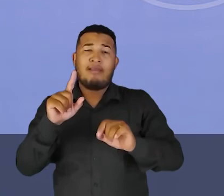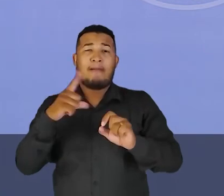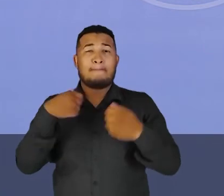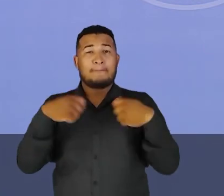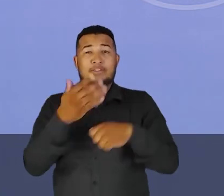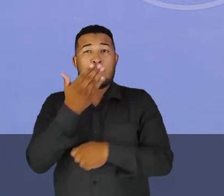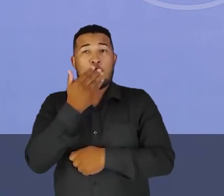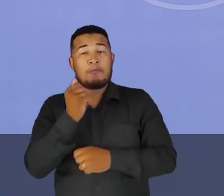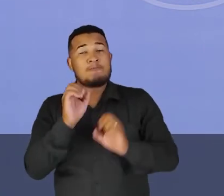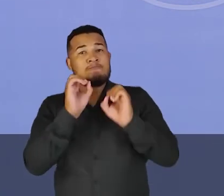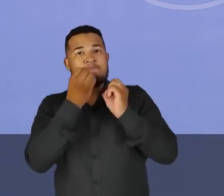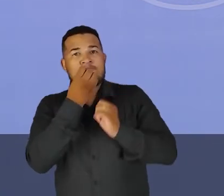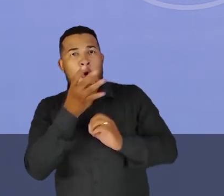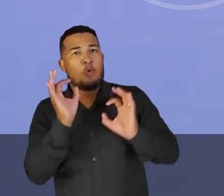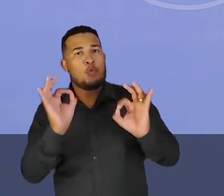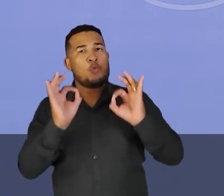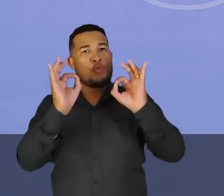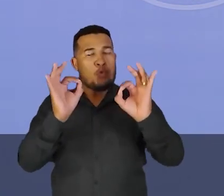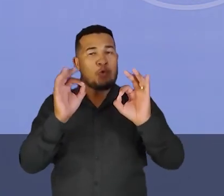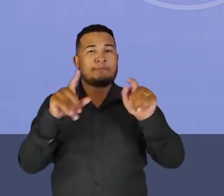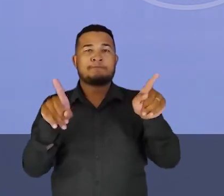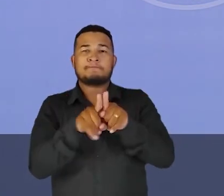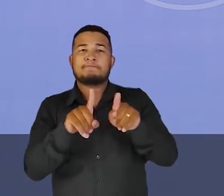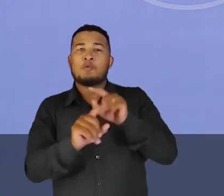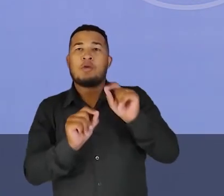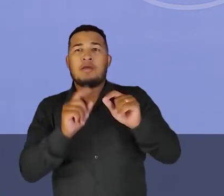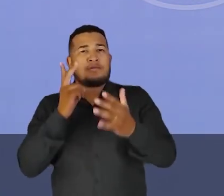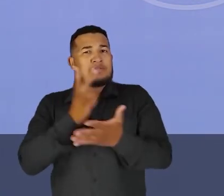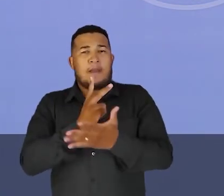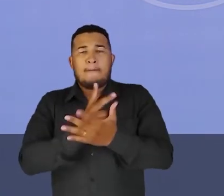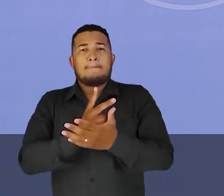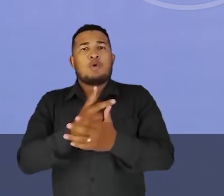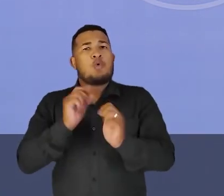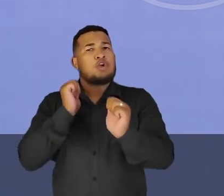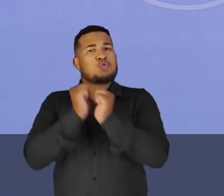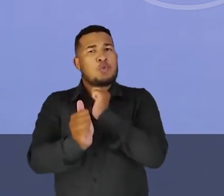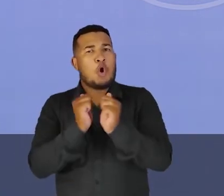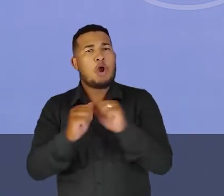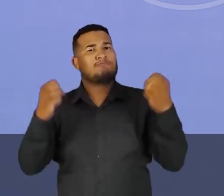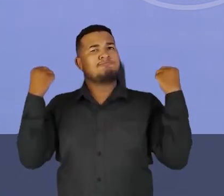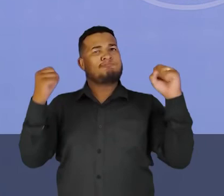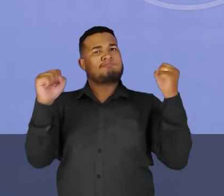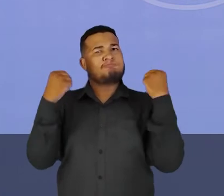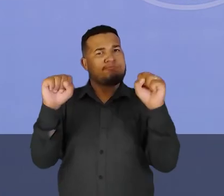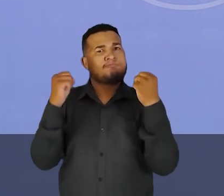boa alimentação, fazendo atividade física,